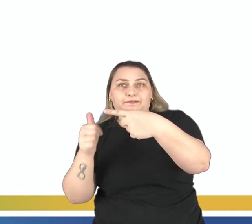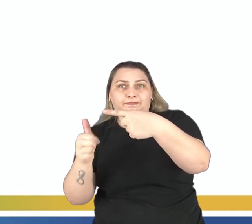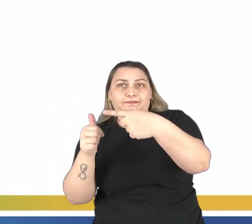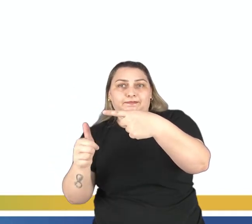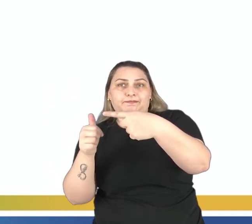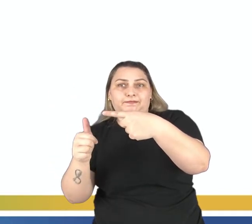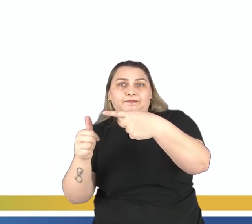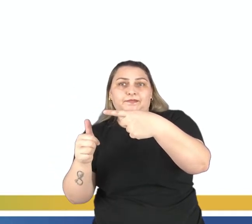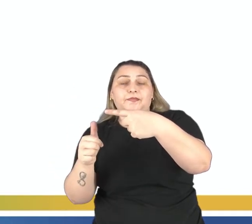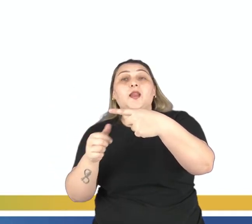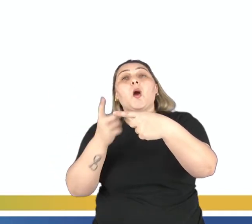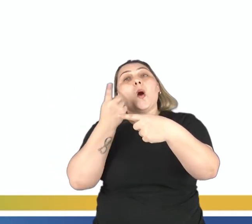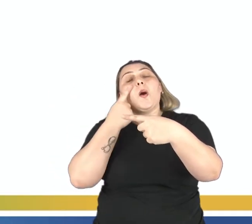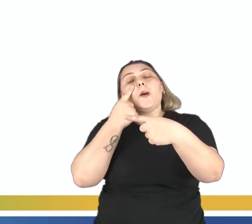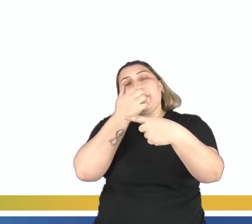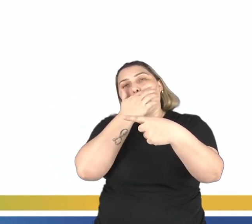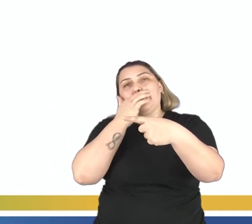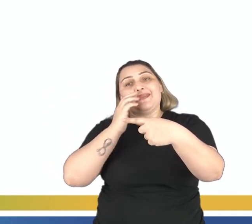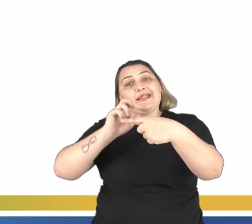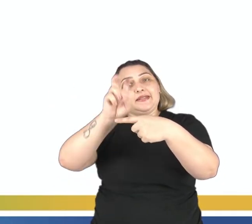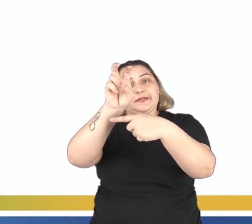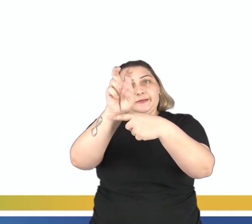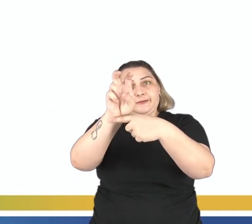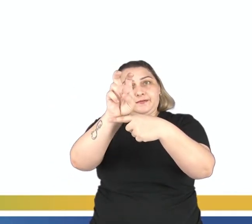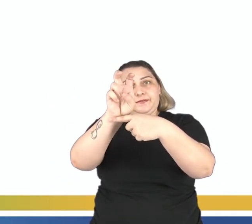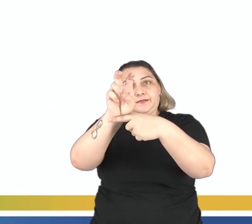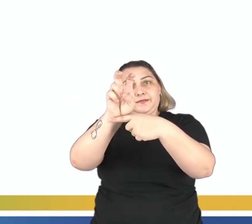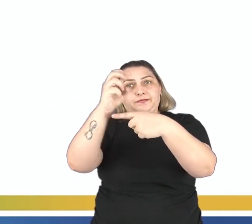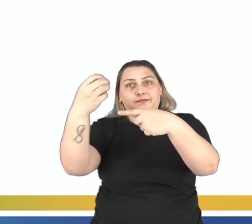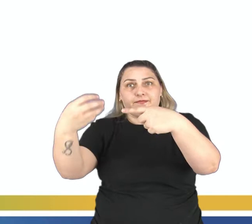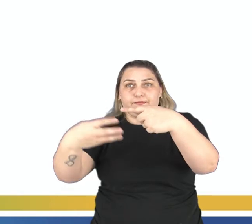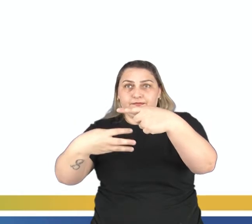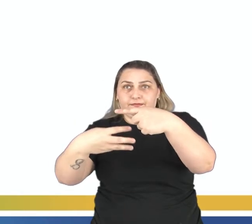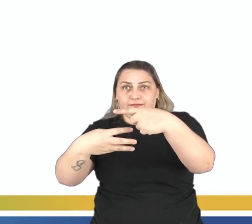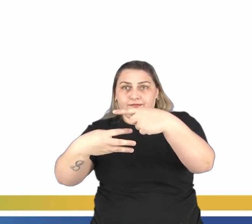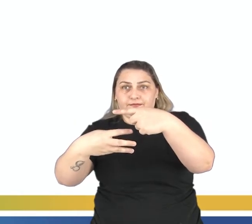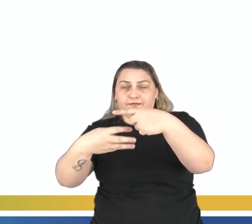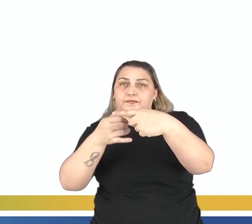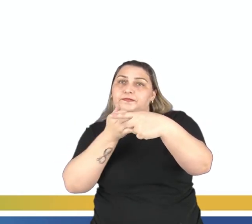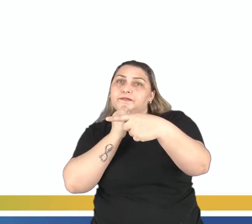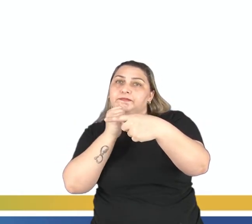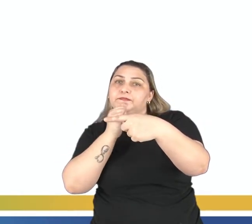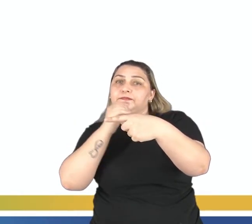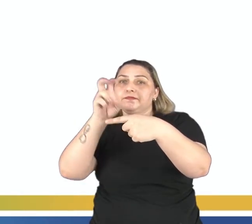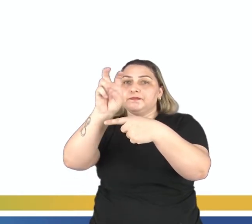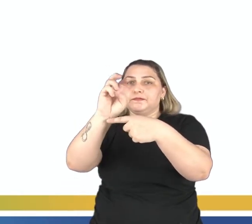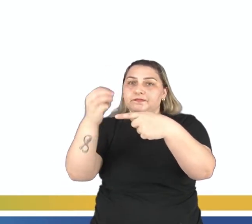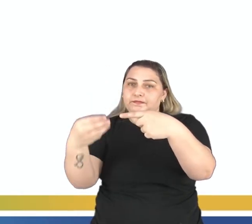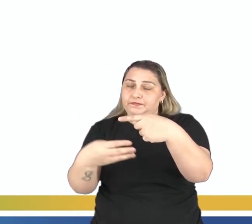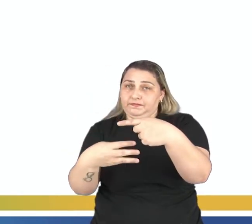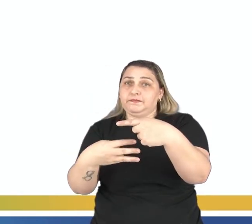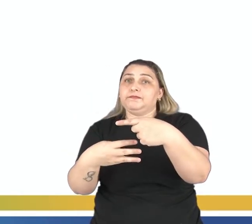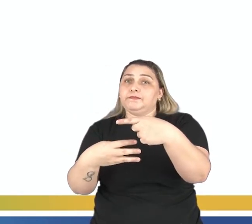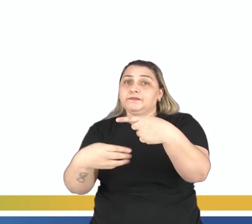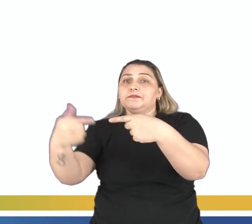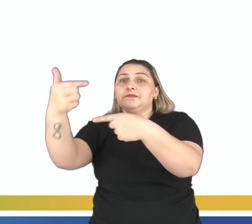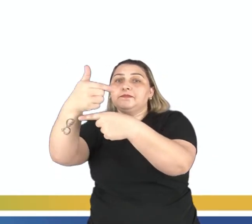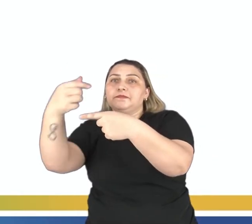beleza? Então, observem aí, ó, o primeiro exemplo, desculpa. Nós temos 5/3